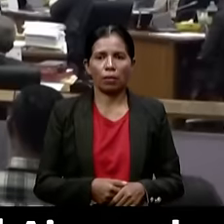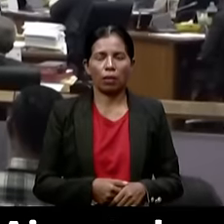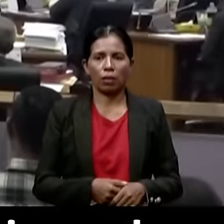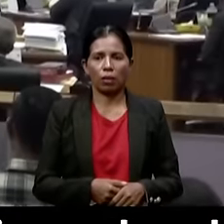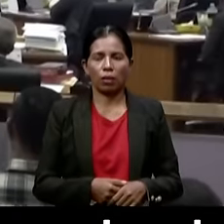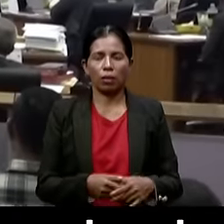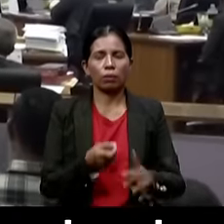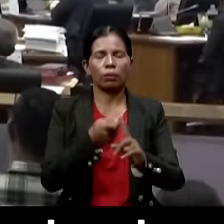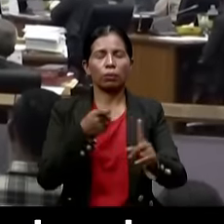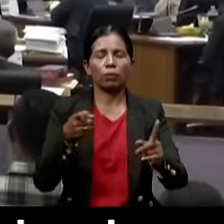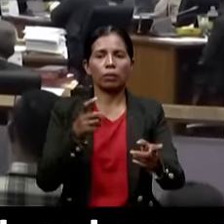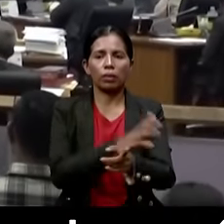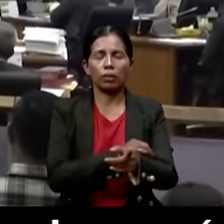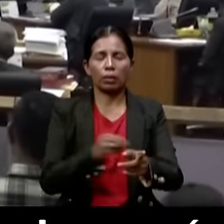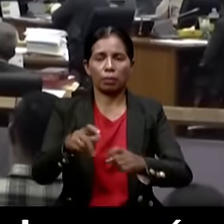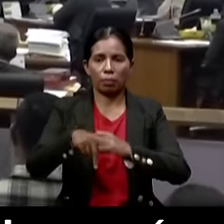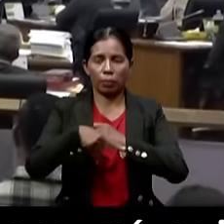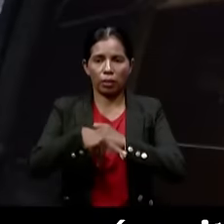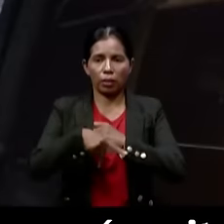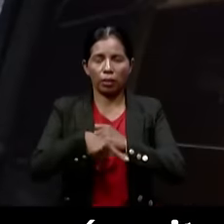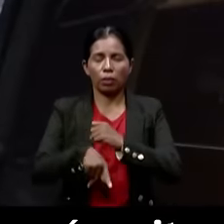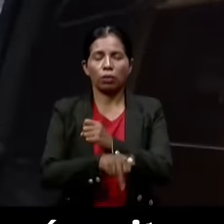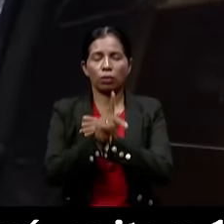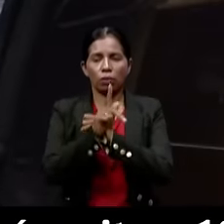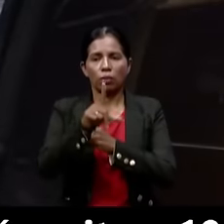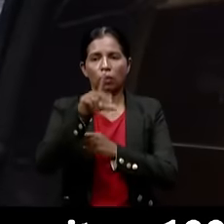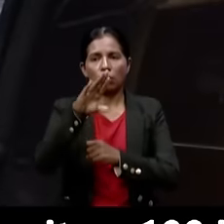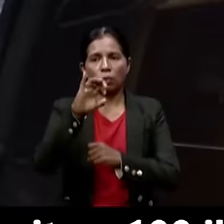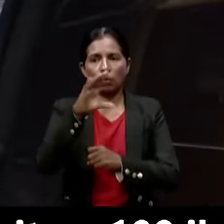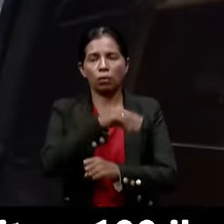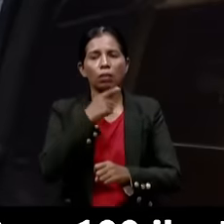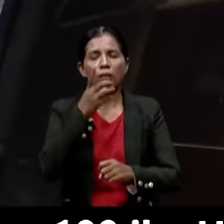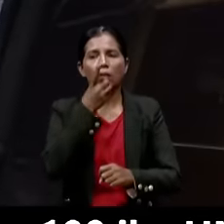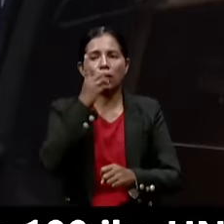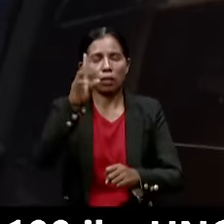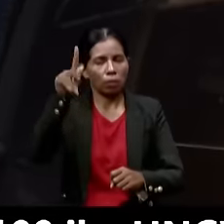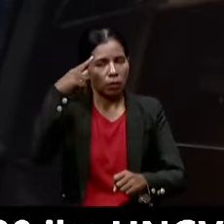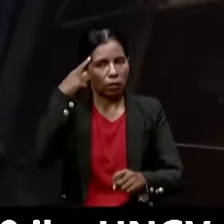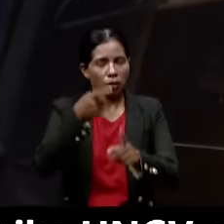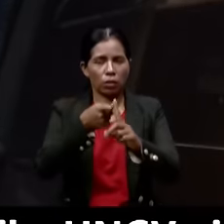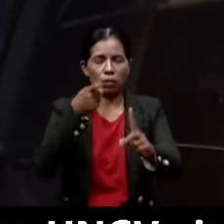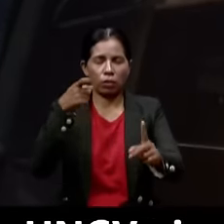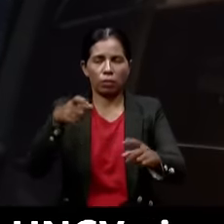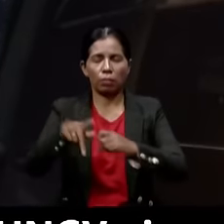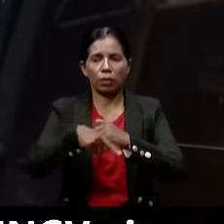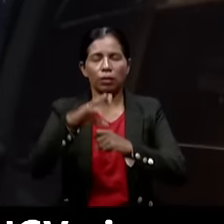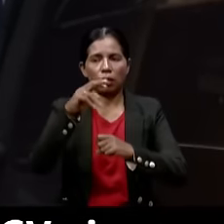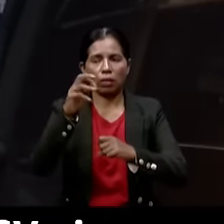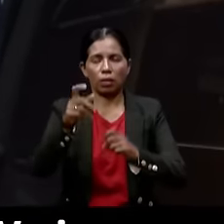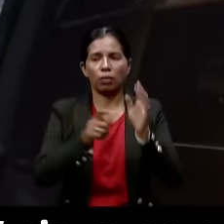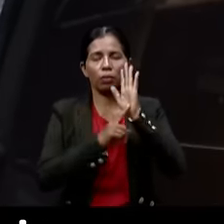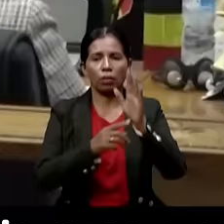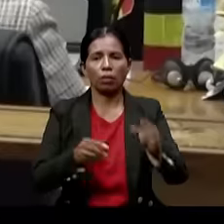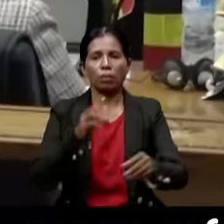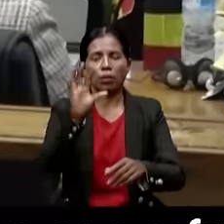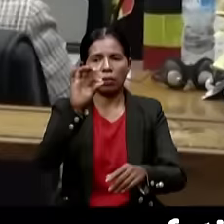Lihusi plenária terça-feira, deputado bancada KHUNTO Luiz Roberto konsidera declaração política husi bancada CNRT ne befua apreciação